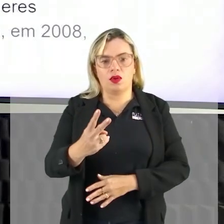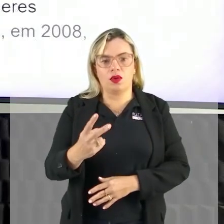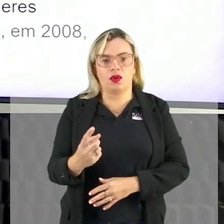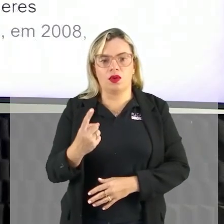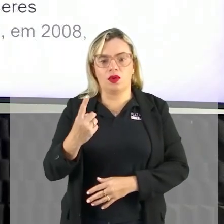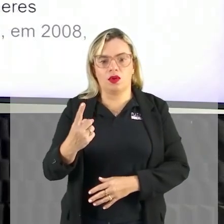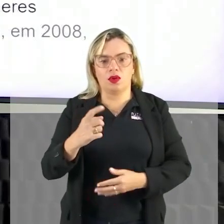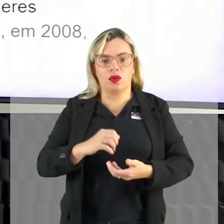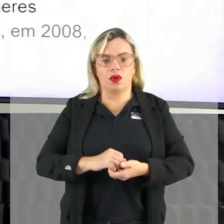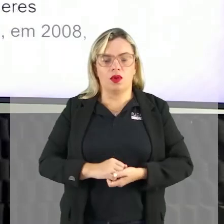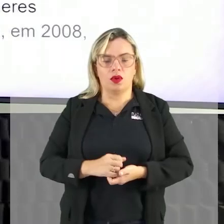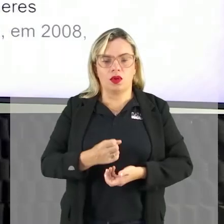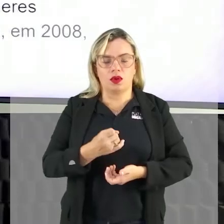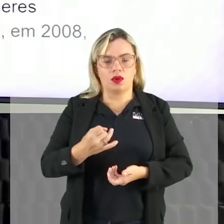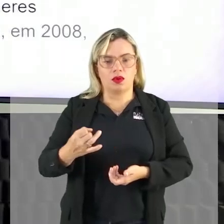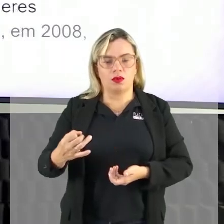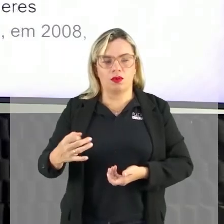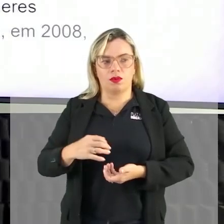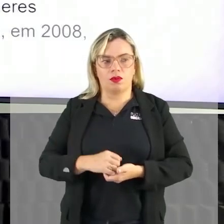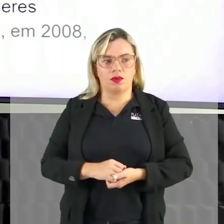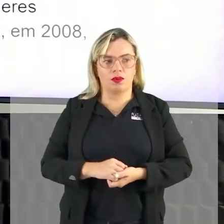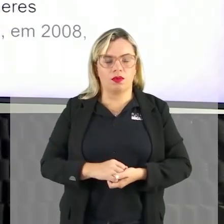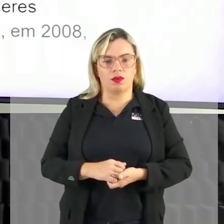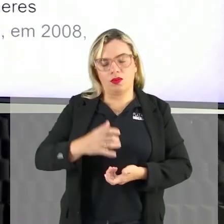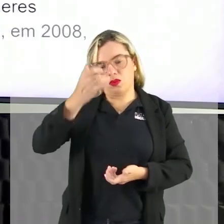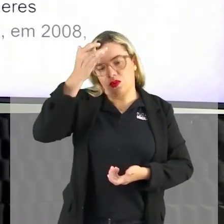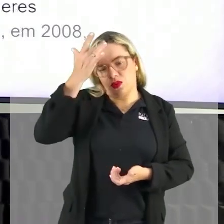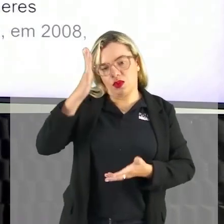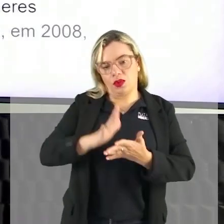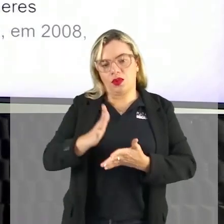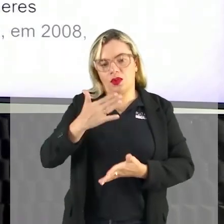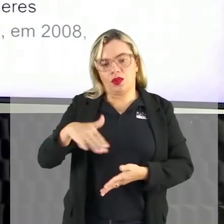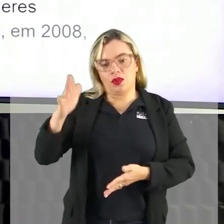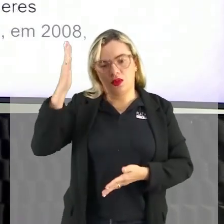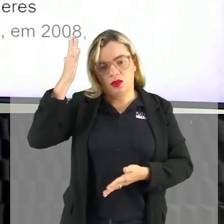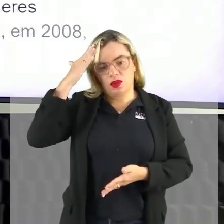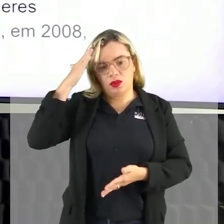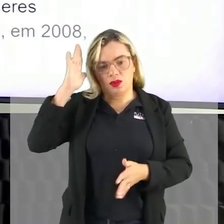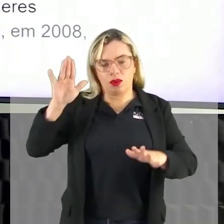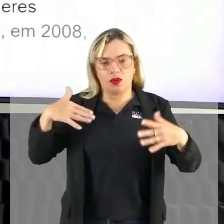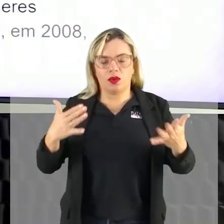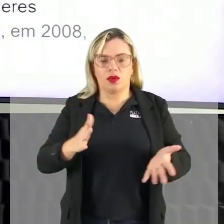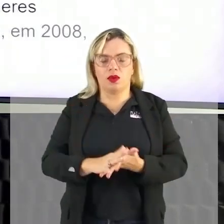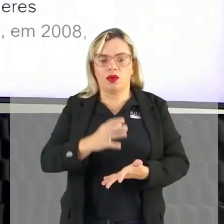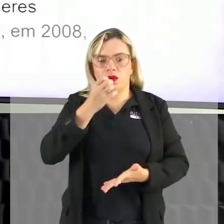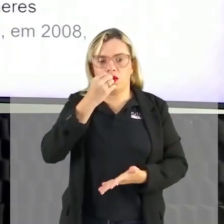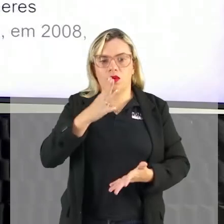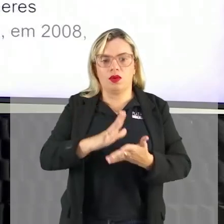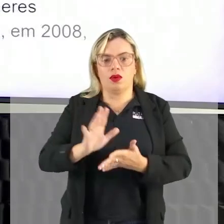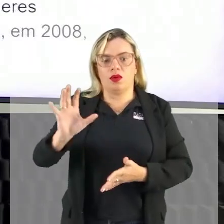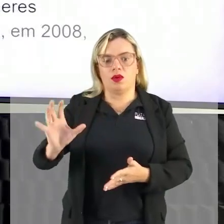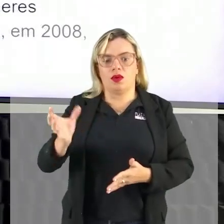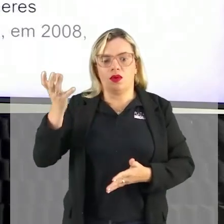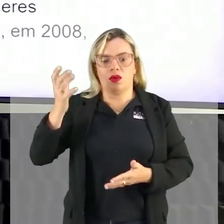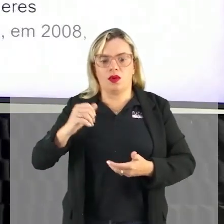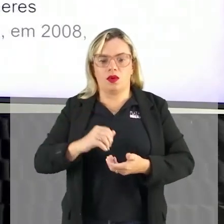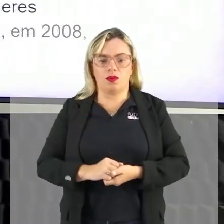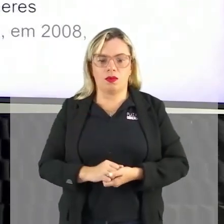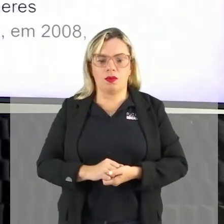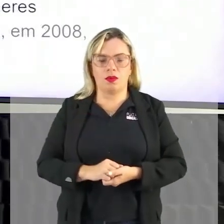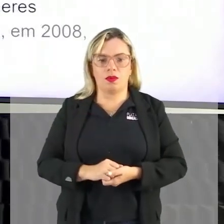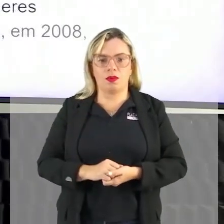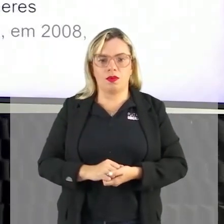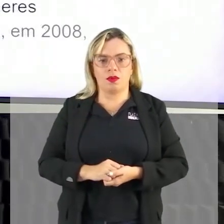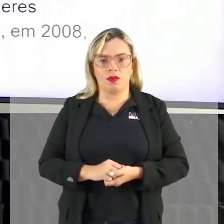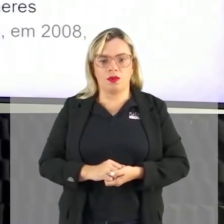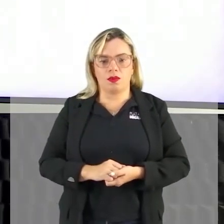Então, isso aqui é bem facinho de compreender. Bom, o que acontece?